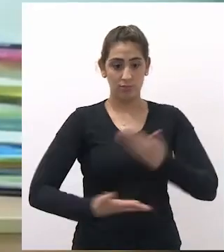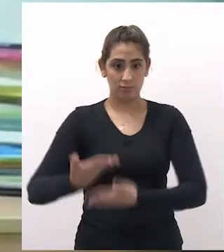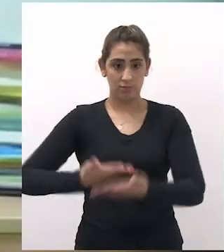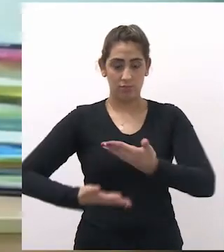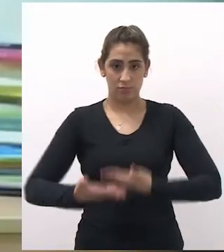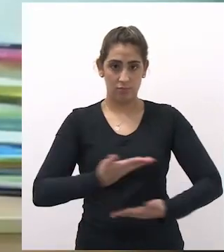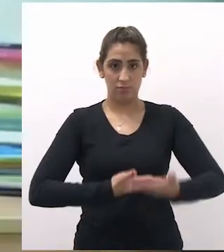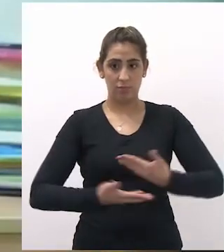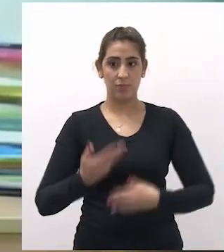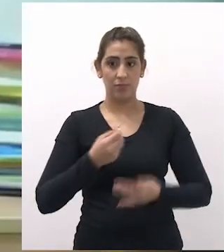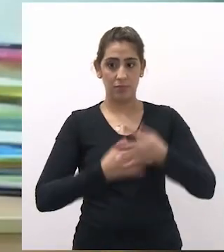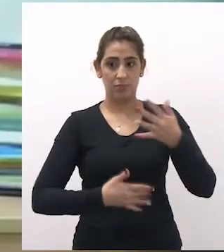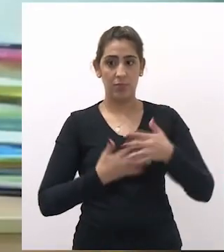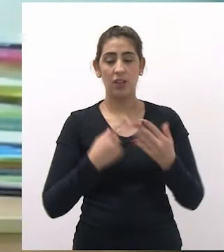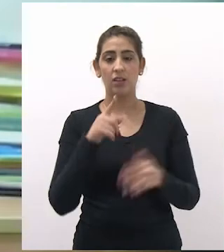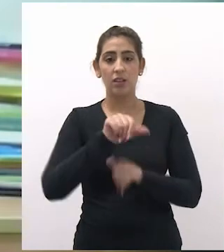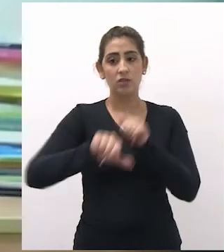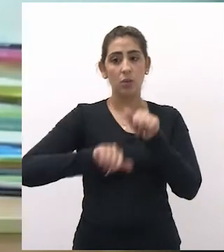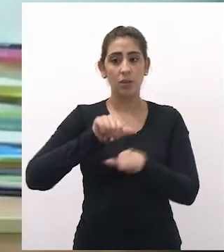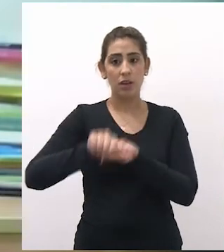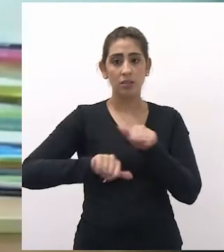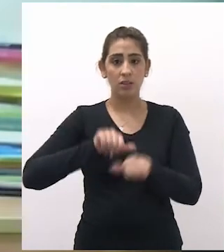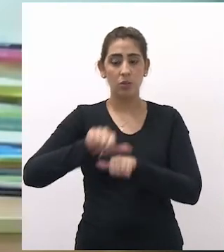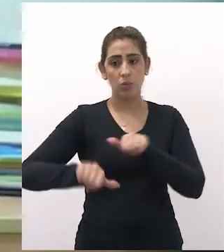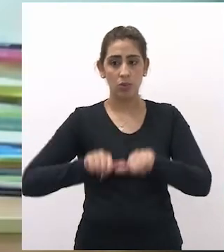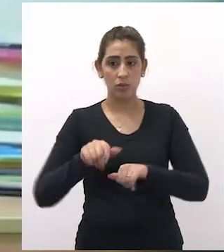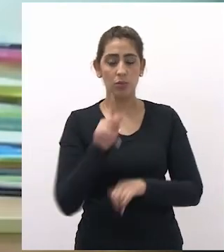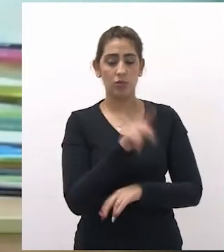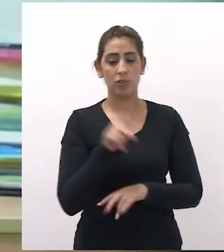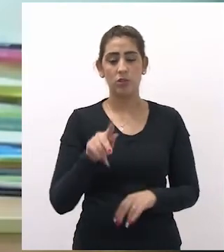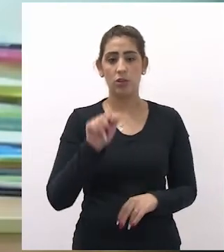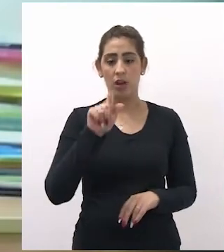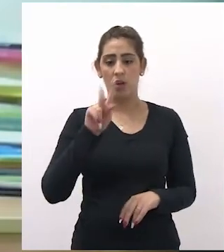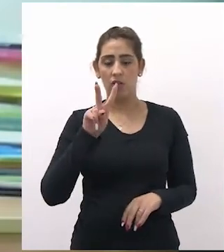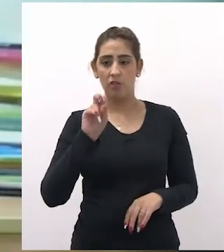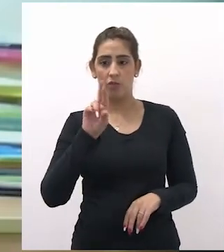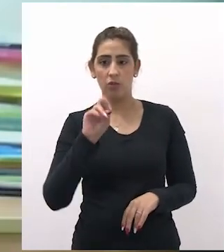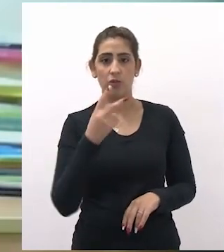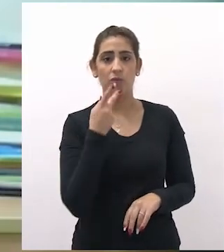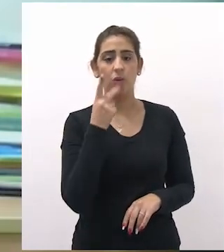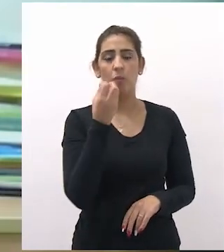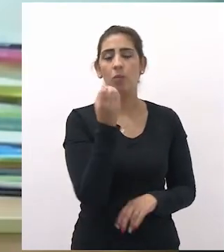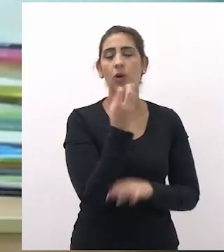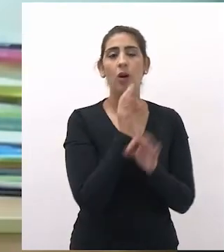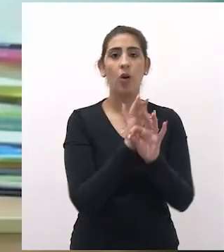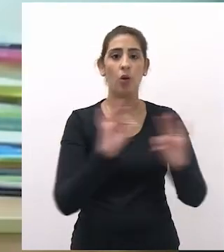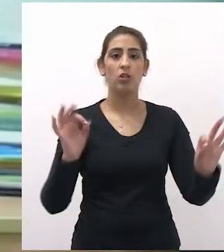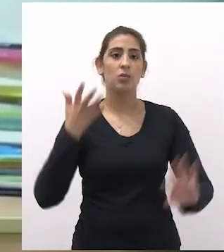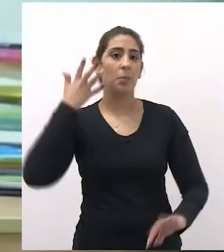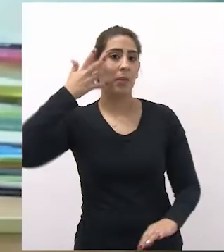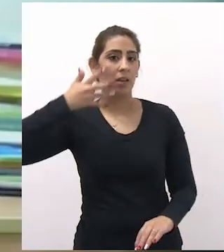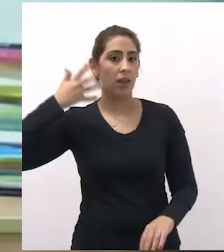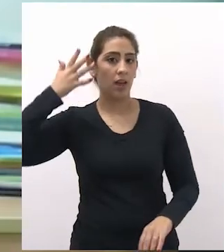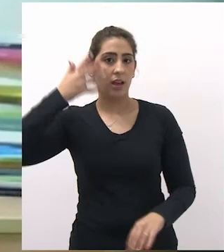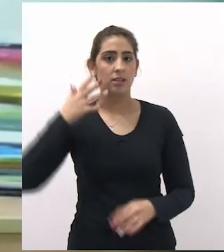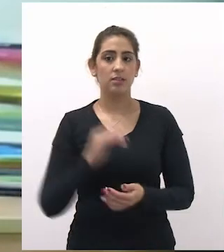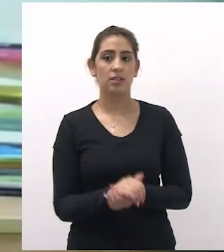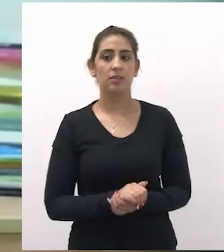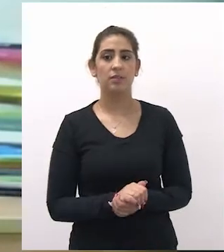transformação e mudança. O professor Álvaro diz que é uma ótima palestra. A professora